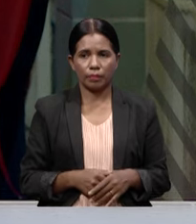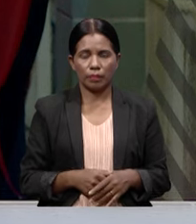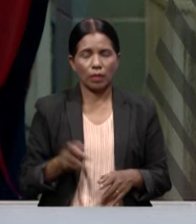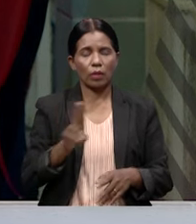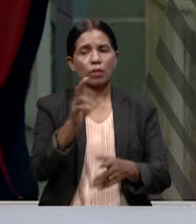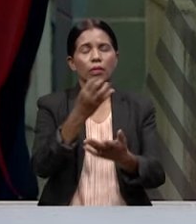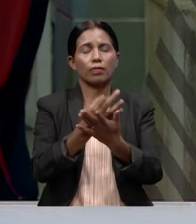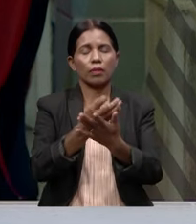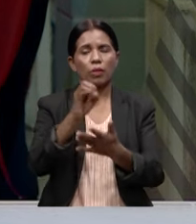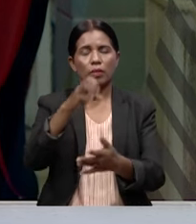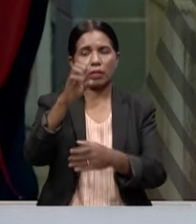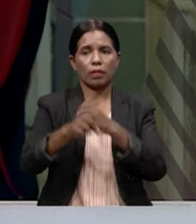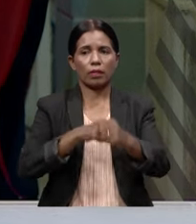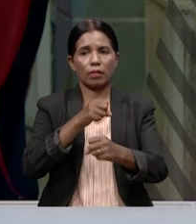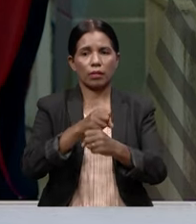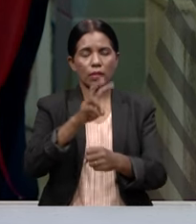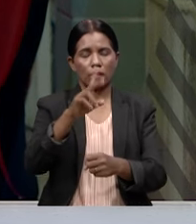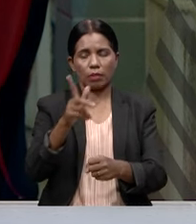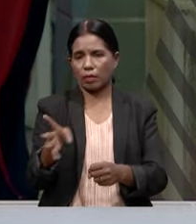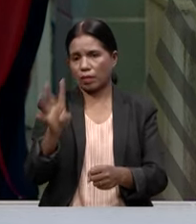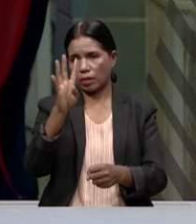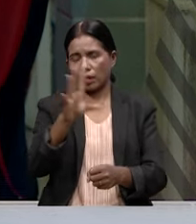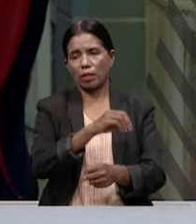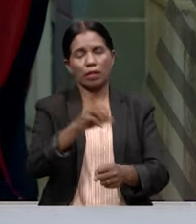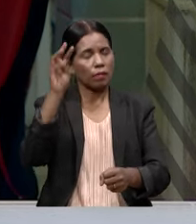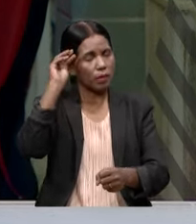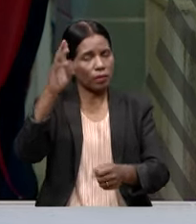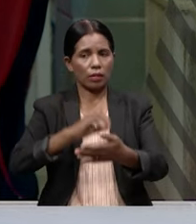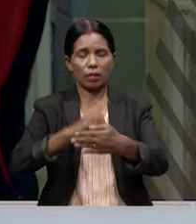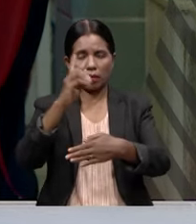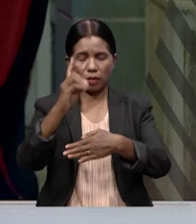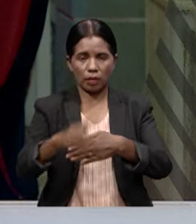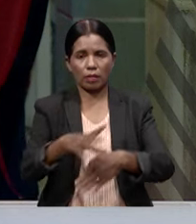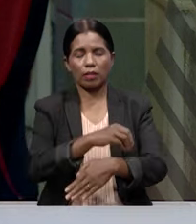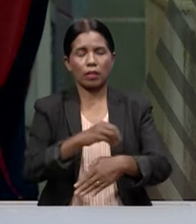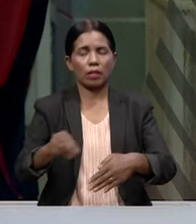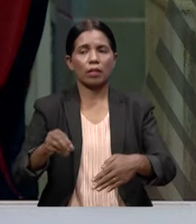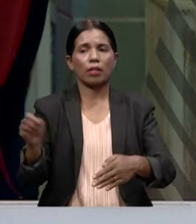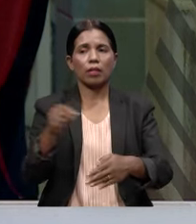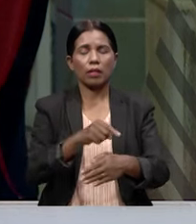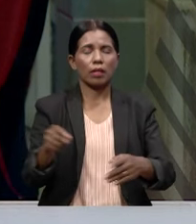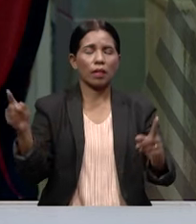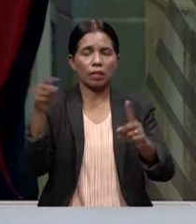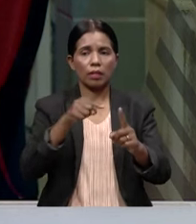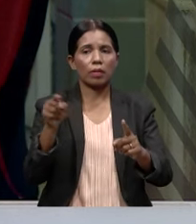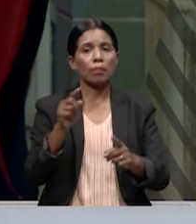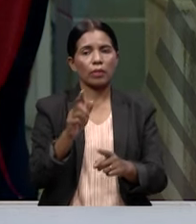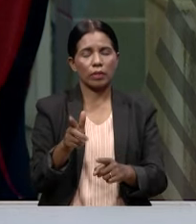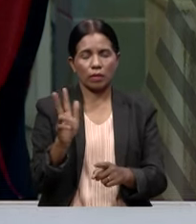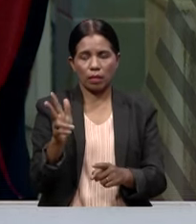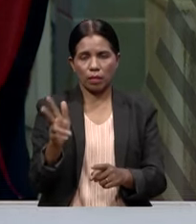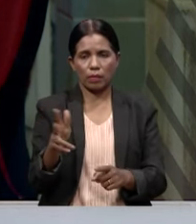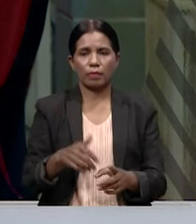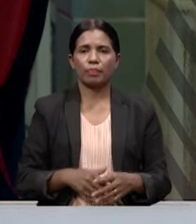Execução Orçamento Geral Estado Tina Rinhuruar no Recinhat, Ministério do Desenvolvimento Rural na Habitação Comunitária foi a 15% tolo no